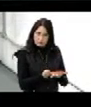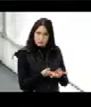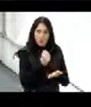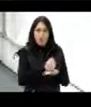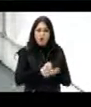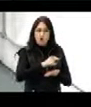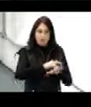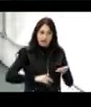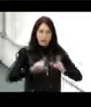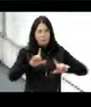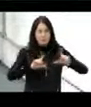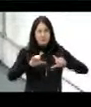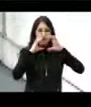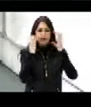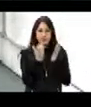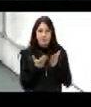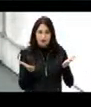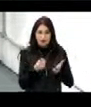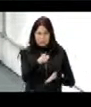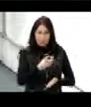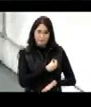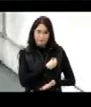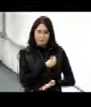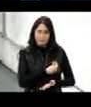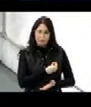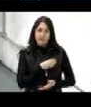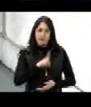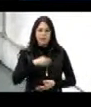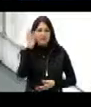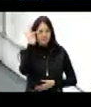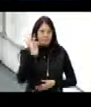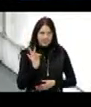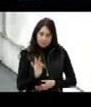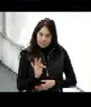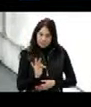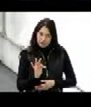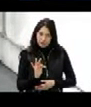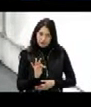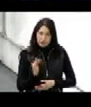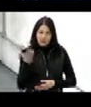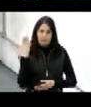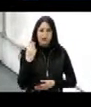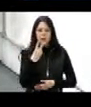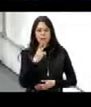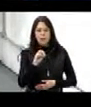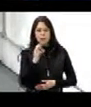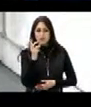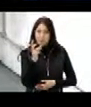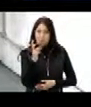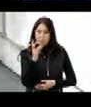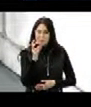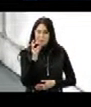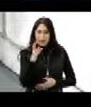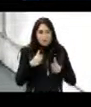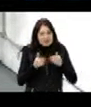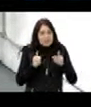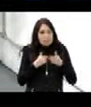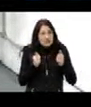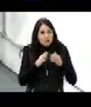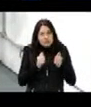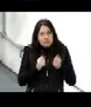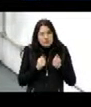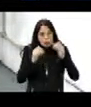da TV Câmara aqui, a Francine. Então, desde 2013 viemos pedindo o cumprimento da lei,